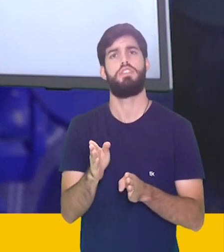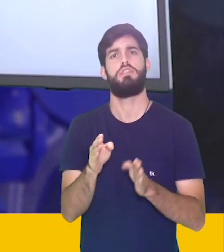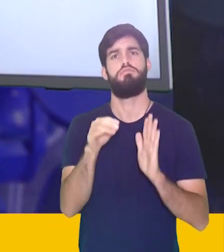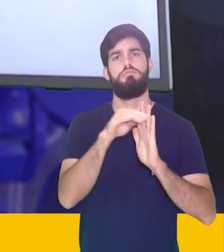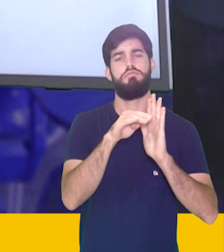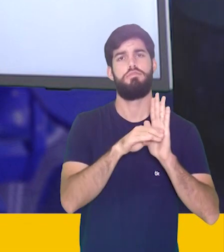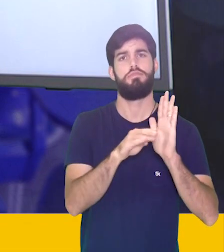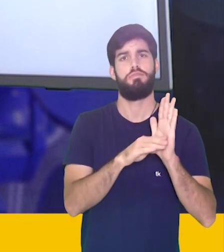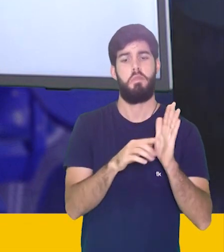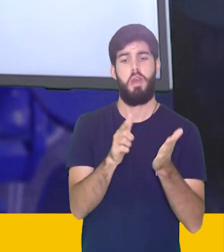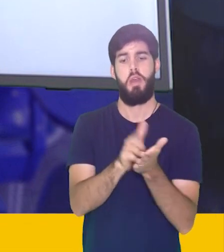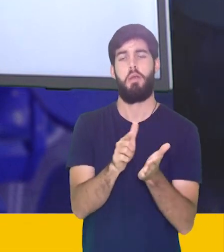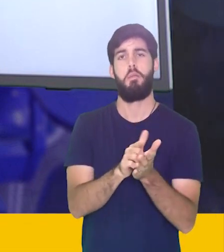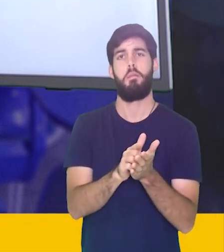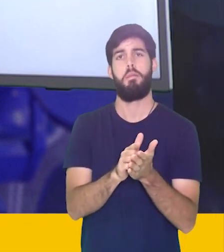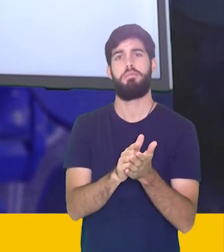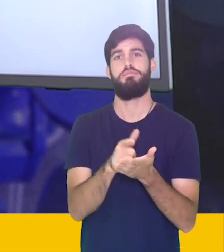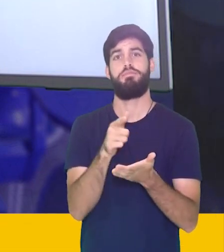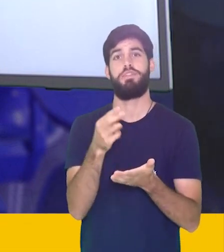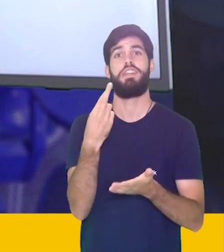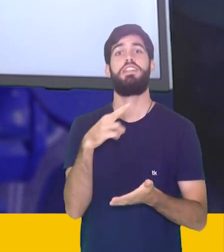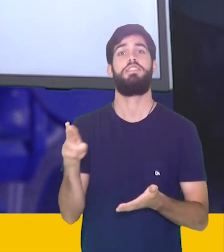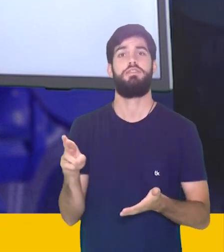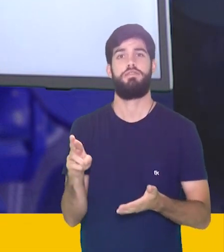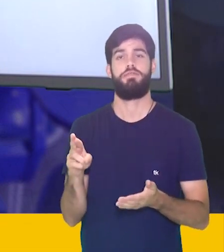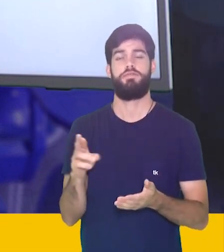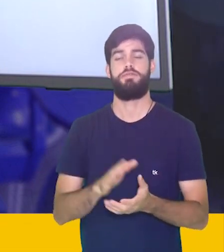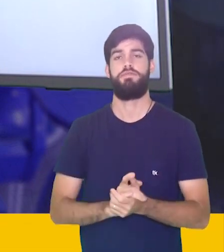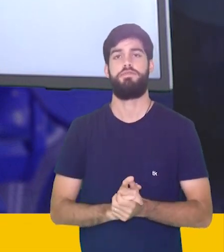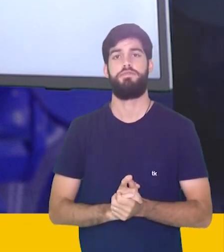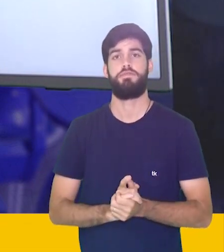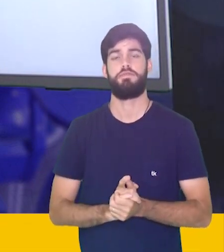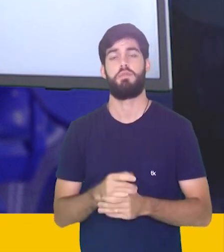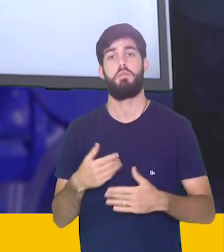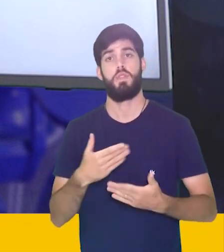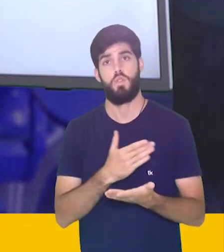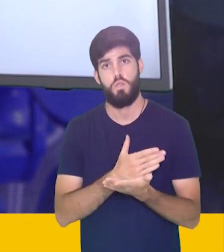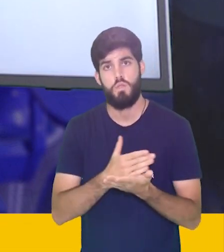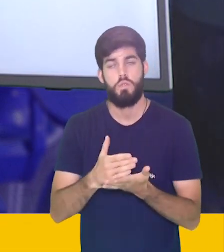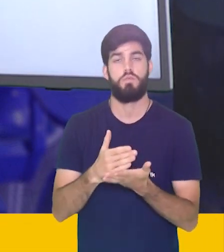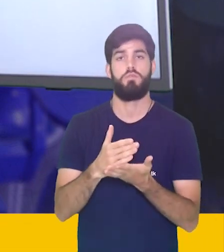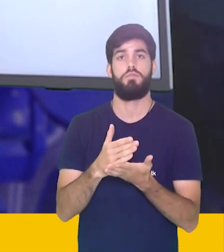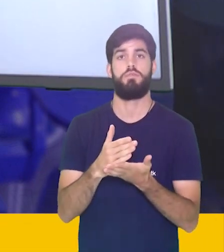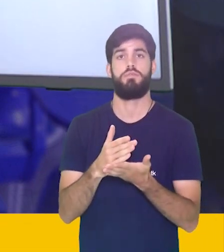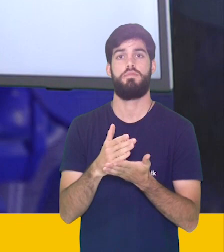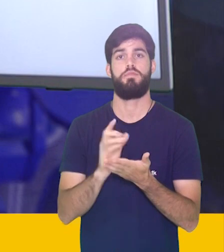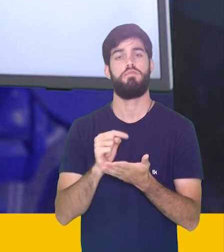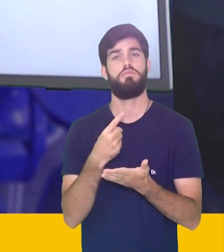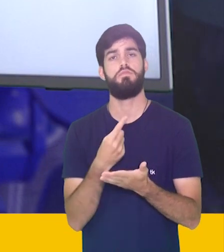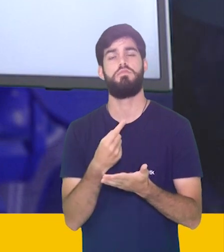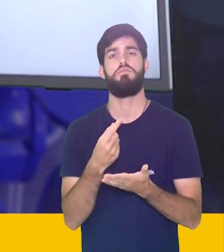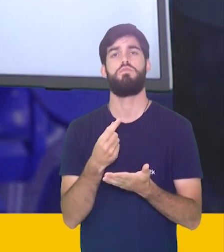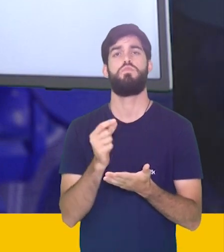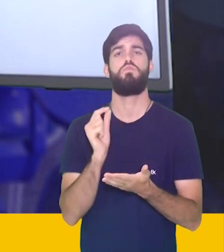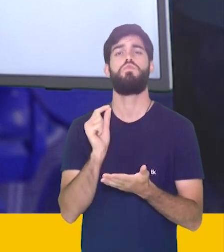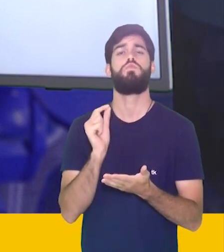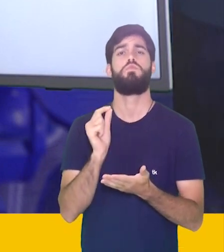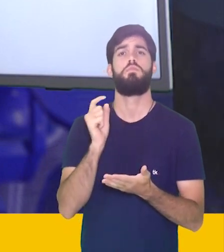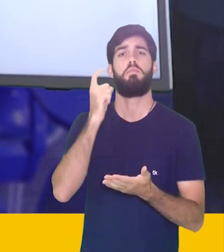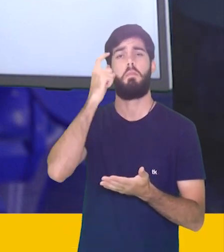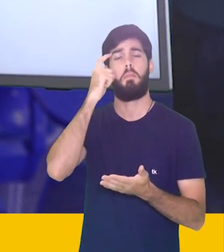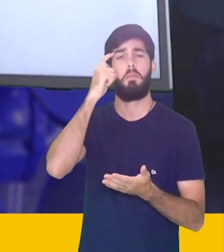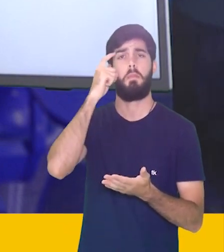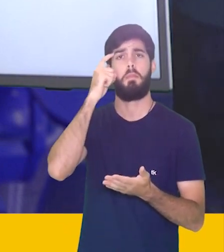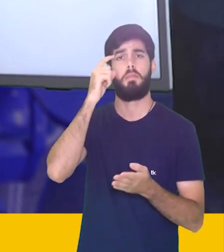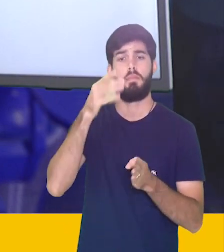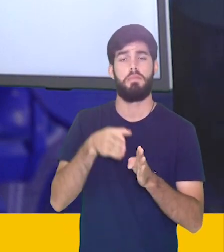questões da sua apostila de Ensino Religioso. Então, para começarmos, vamos